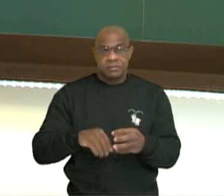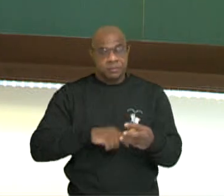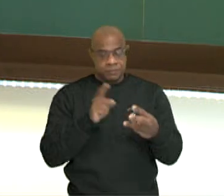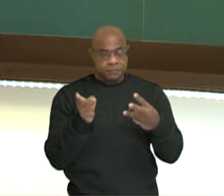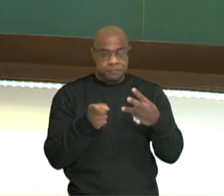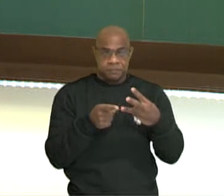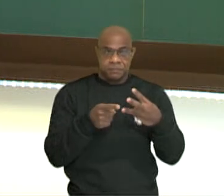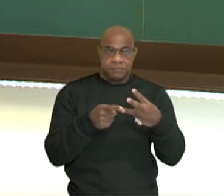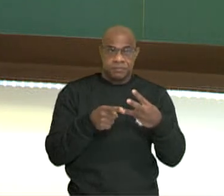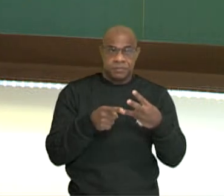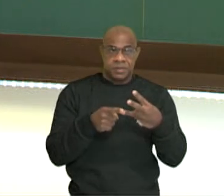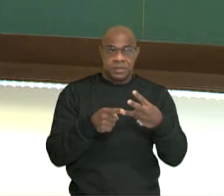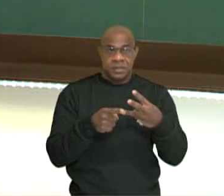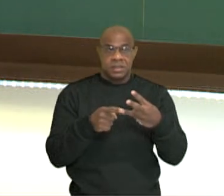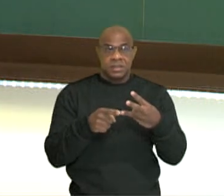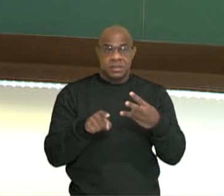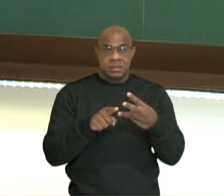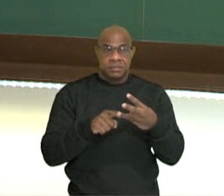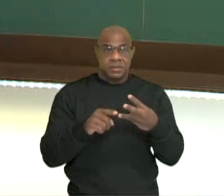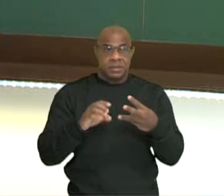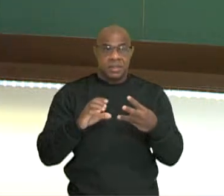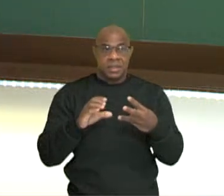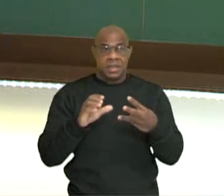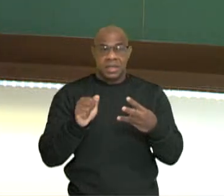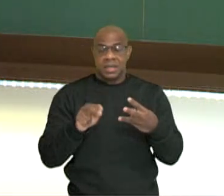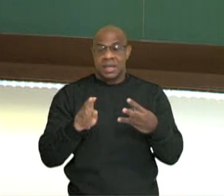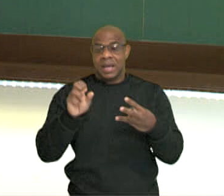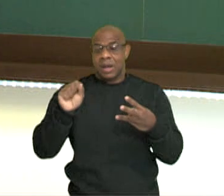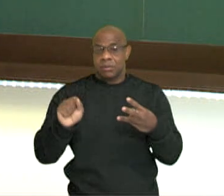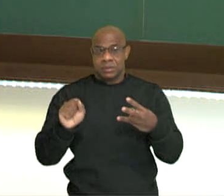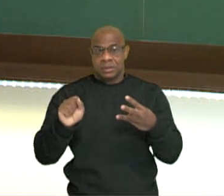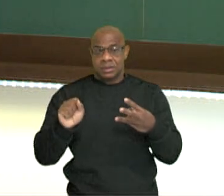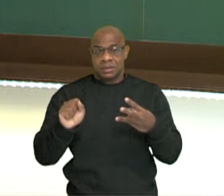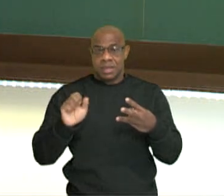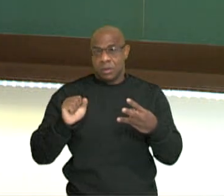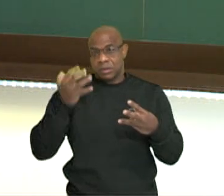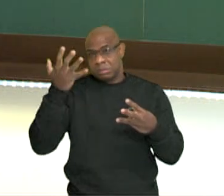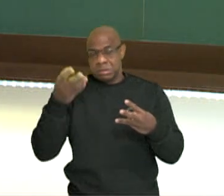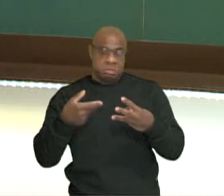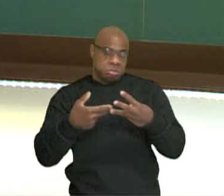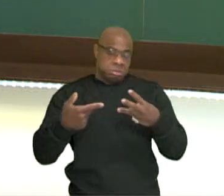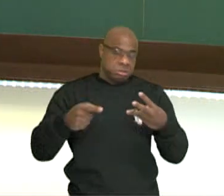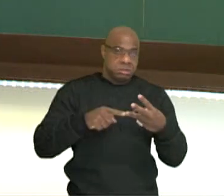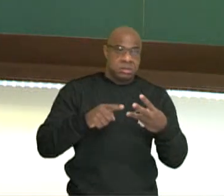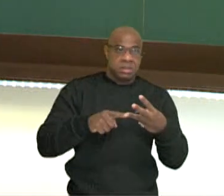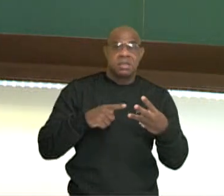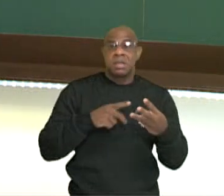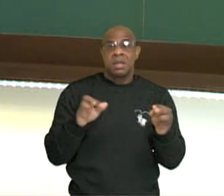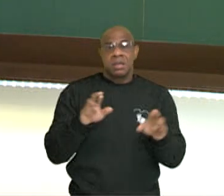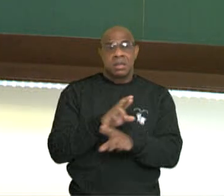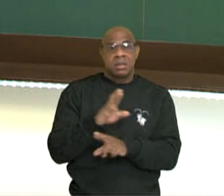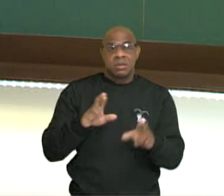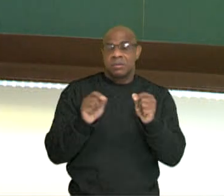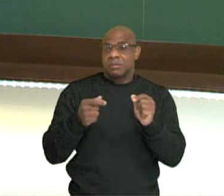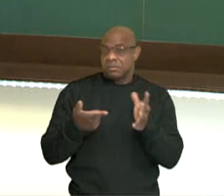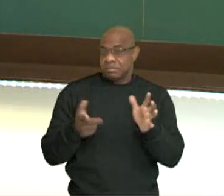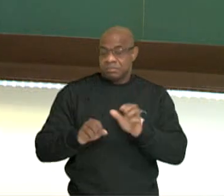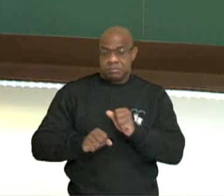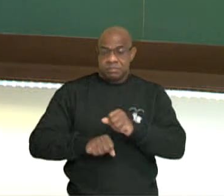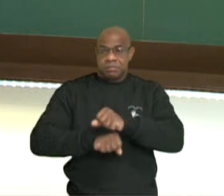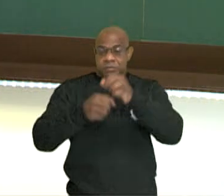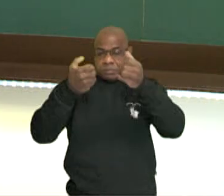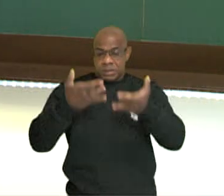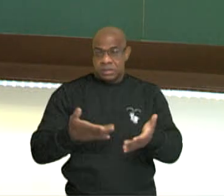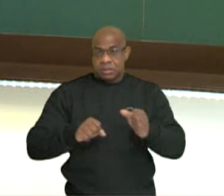dado. O argumento de causa e consequência é embasado em quê? Nas relações claras de explicação